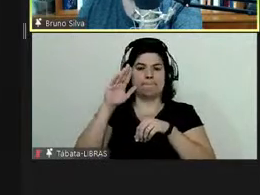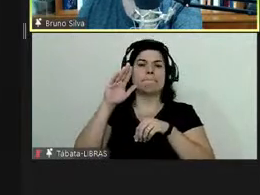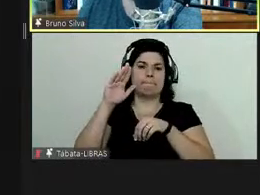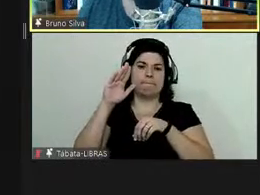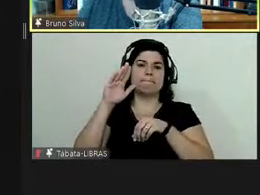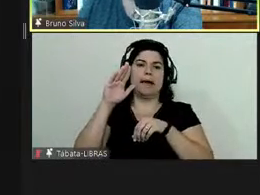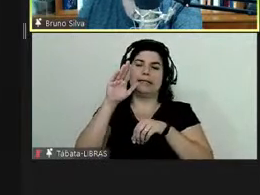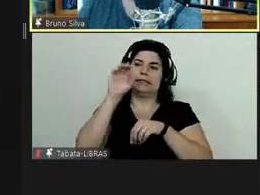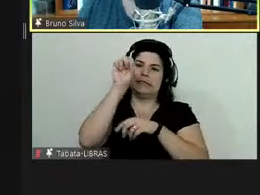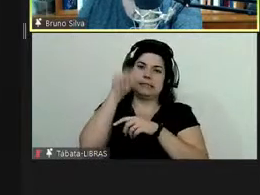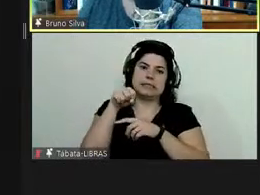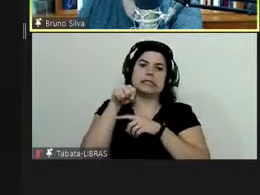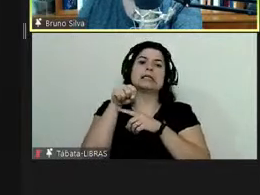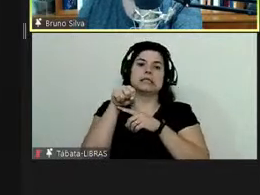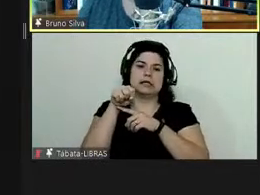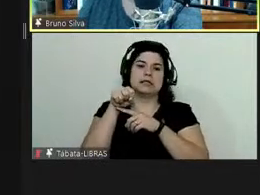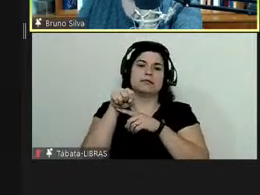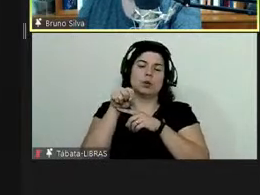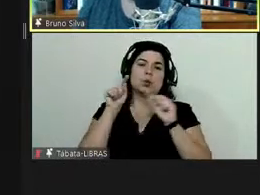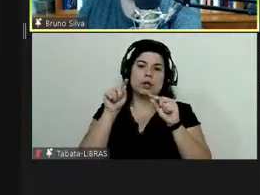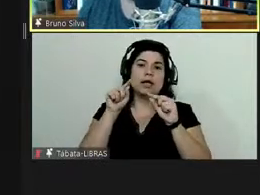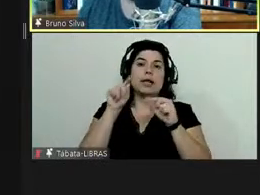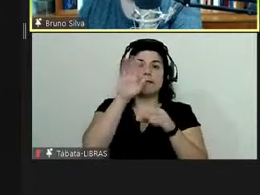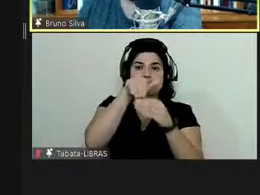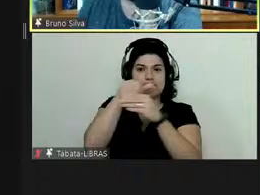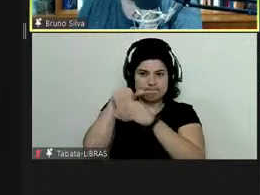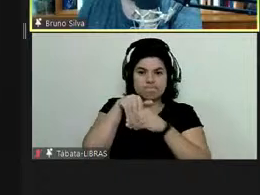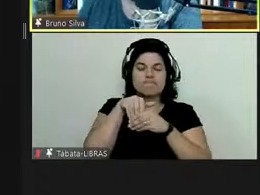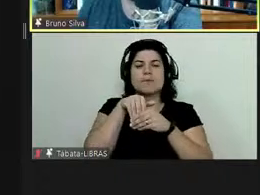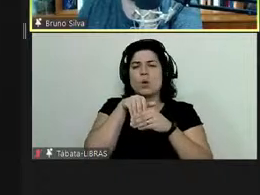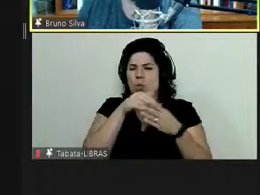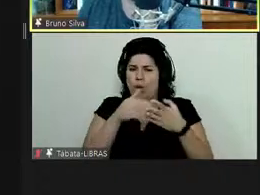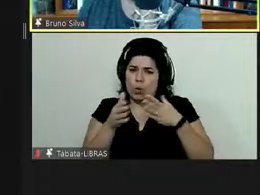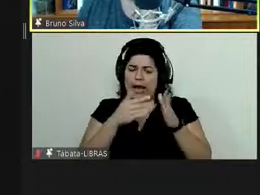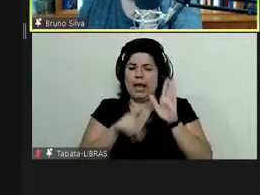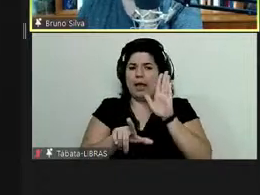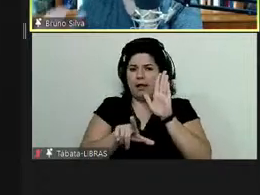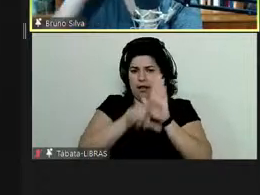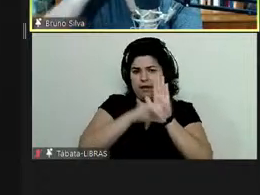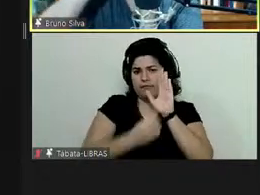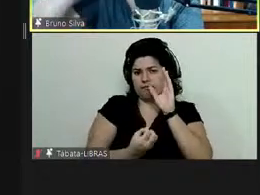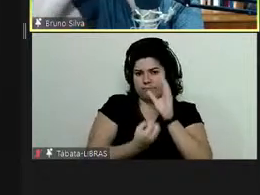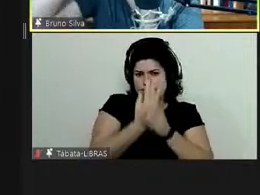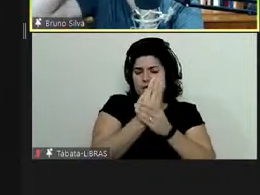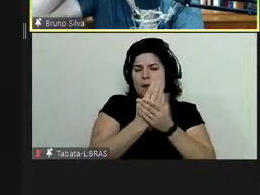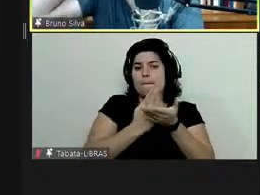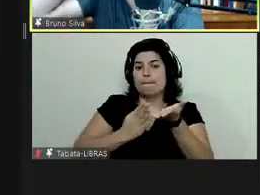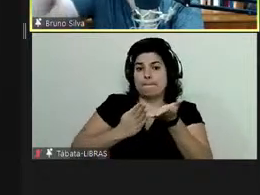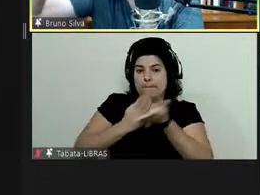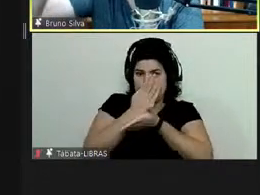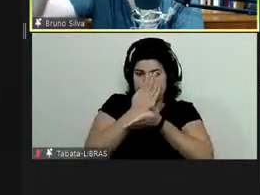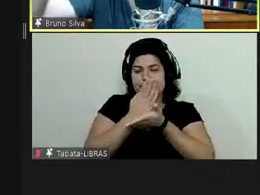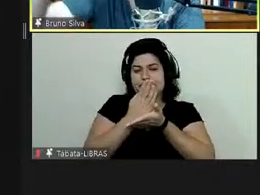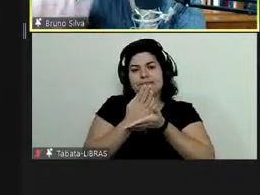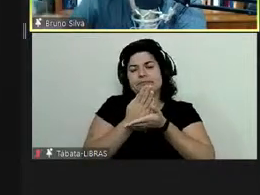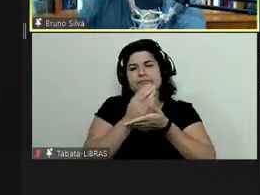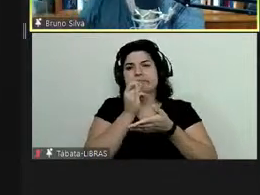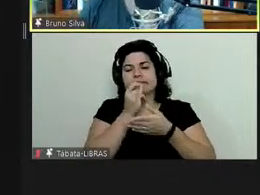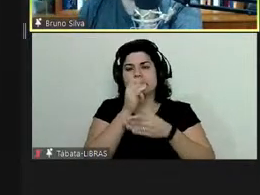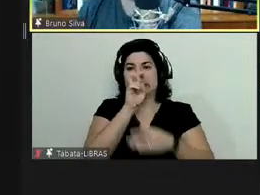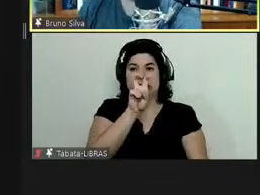ali né Mas é simples vão dizer assim dos mesmos qualquer projeto de lei se eu tô falando aí em